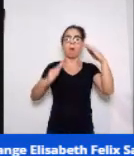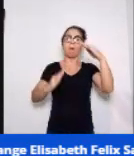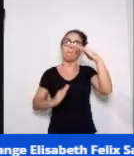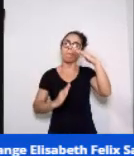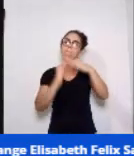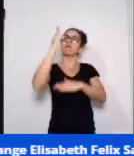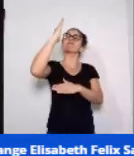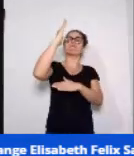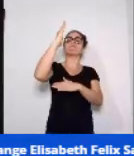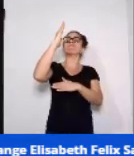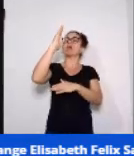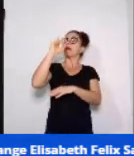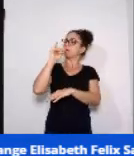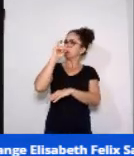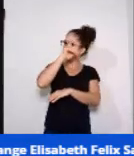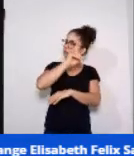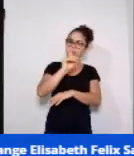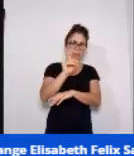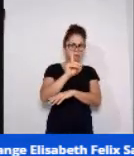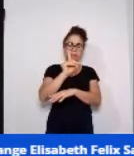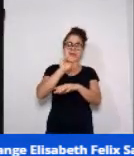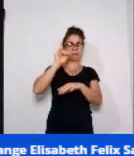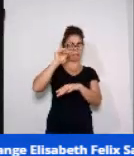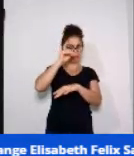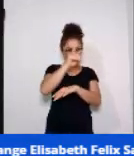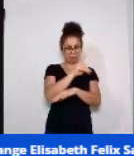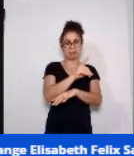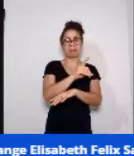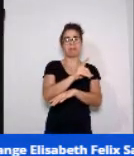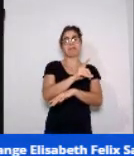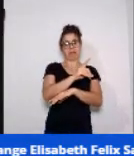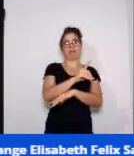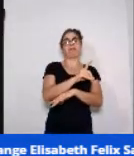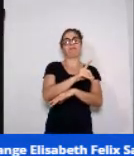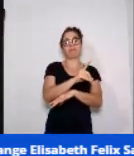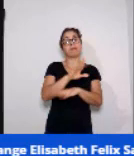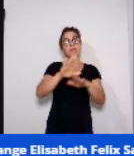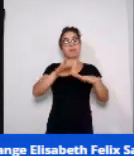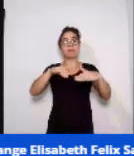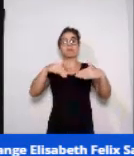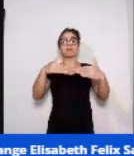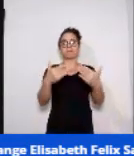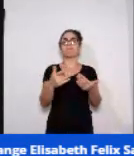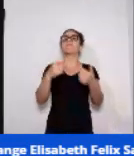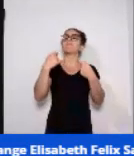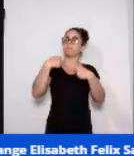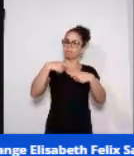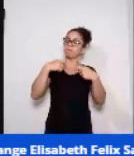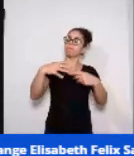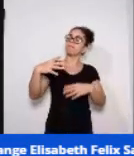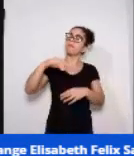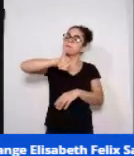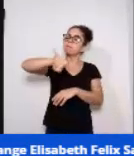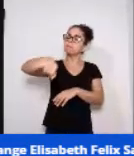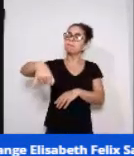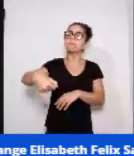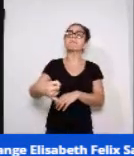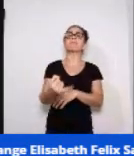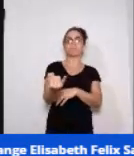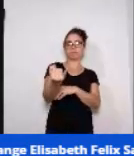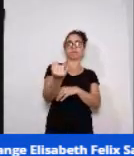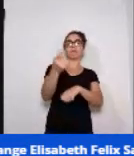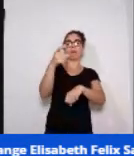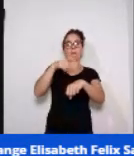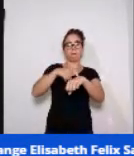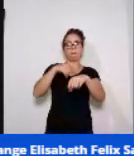não é fácil, né? Então, a gente tem que aproveitar esse momento difícil que a gente